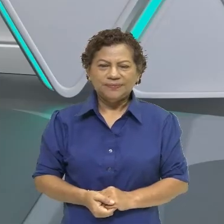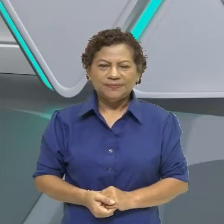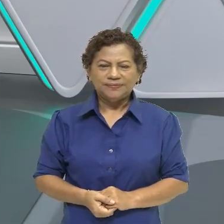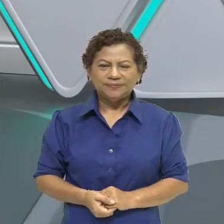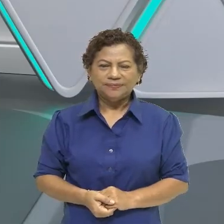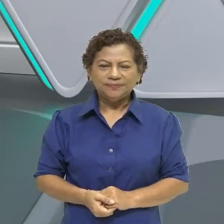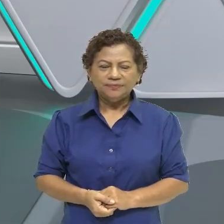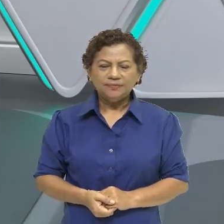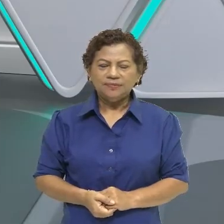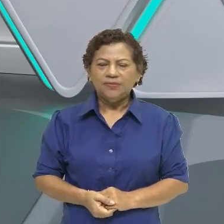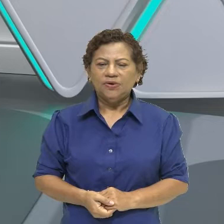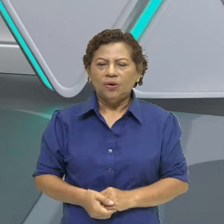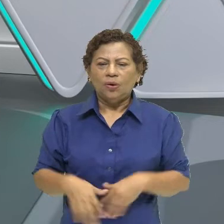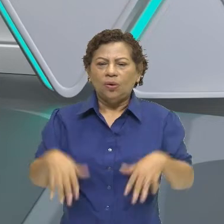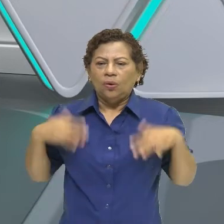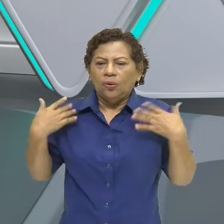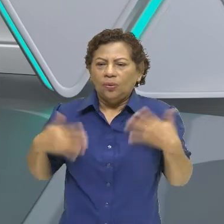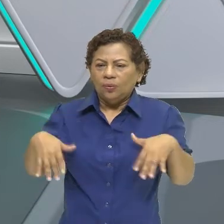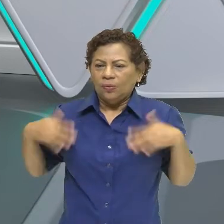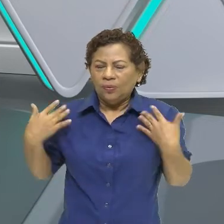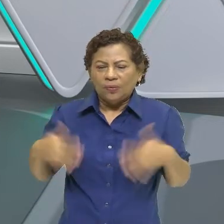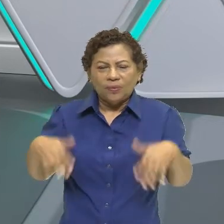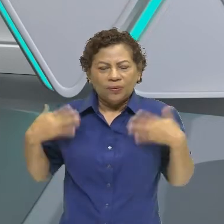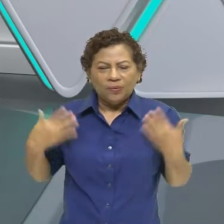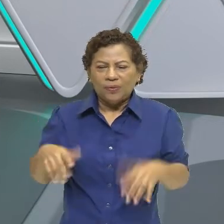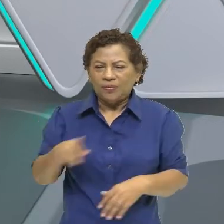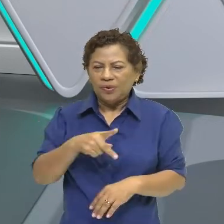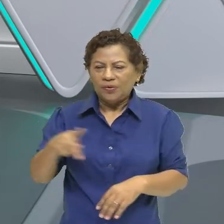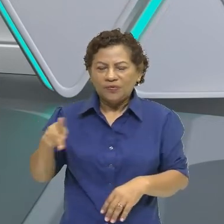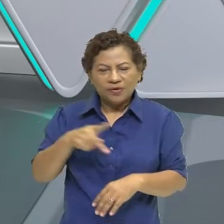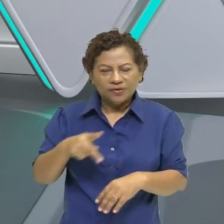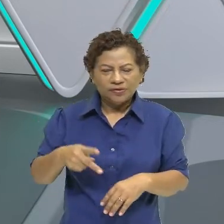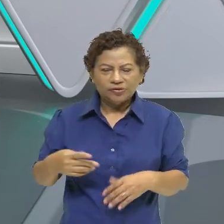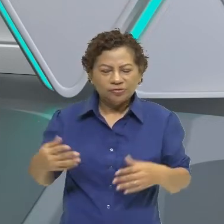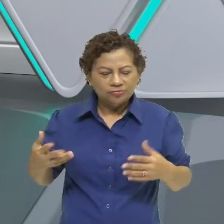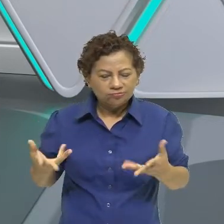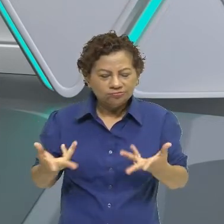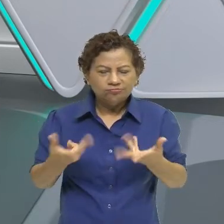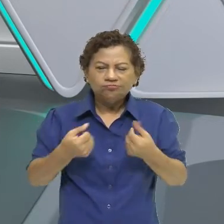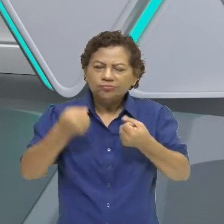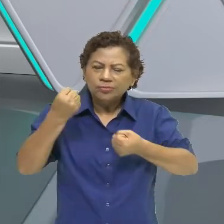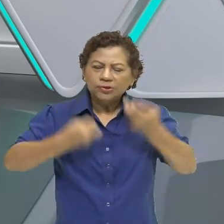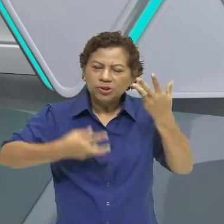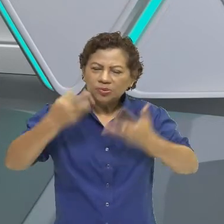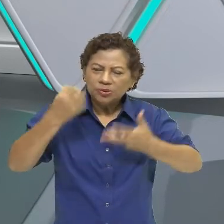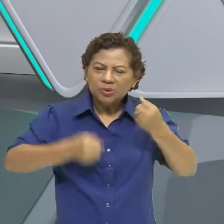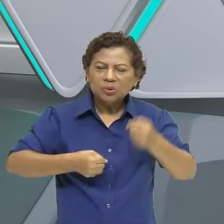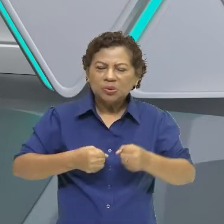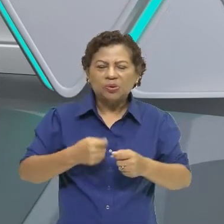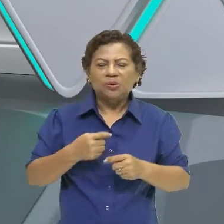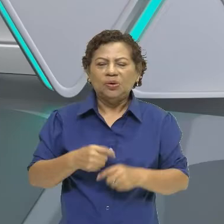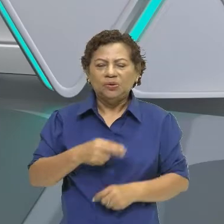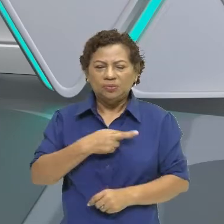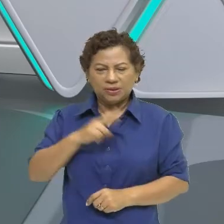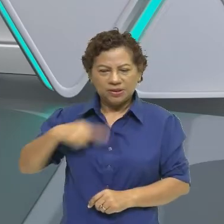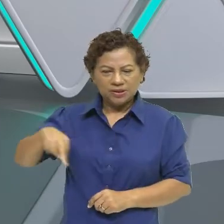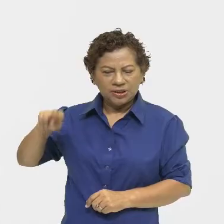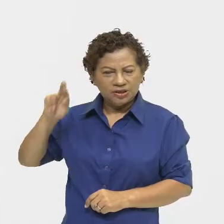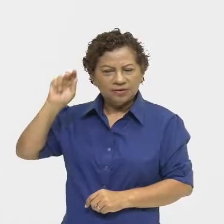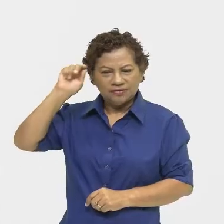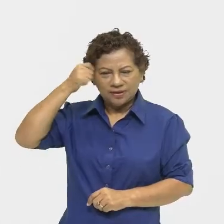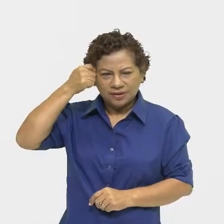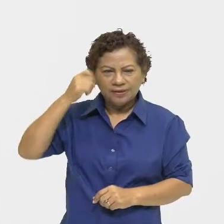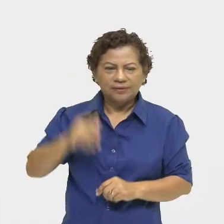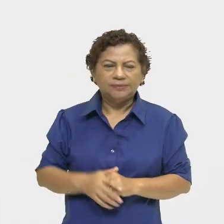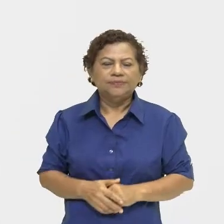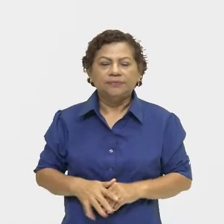Muito obrigada, professor Yuri, por esse vídeo riquíssimo falando sobre as religiões africanas. Então, o candomblé e a umbanda, eles são